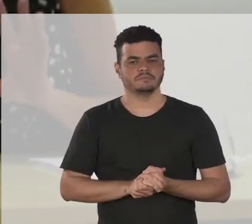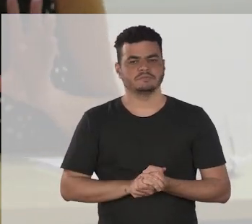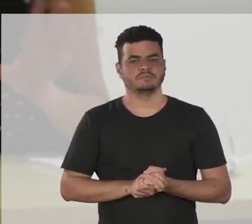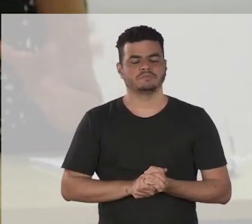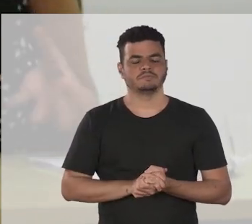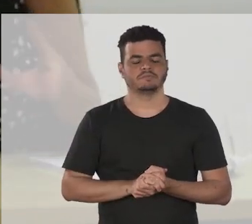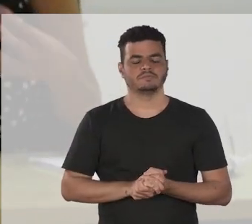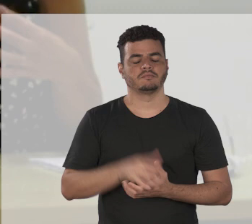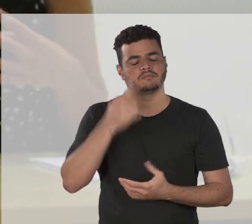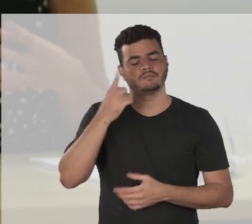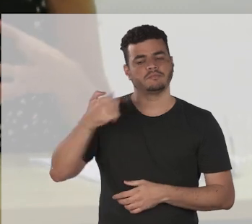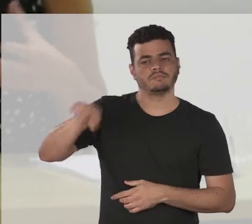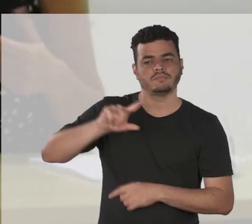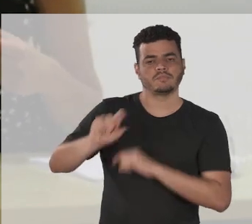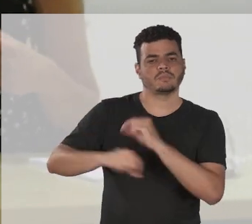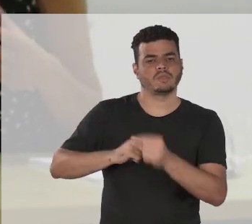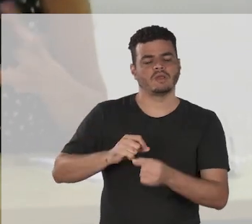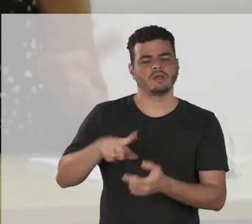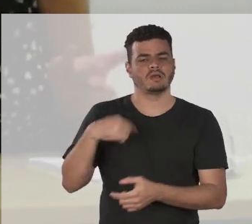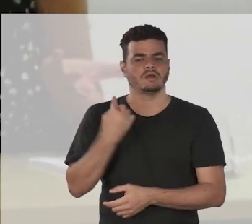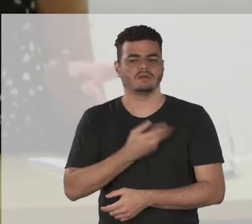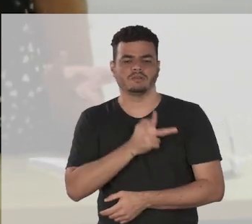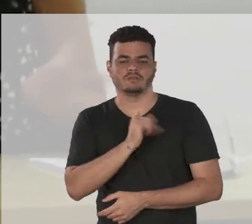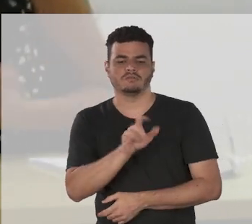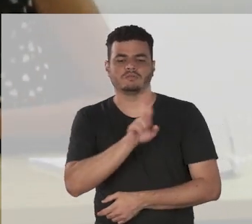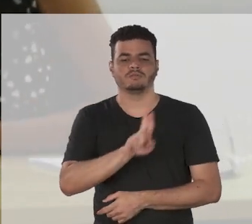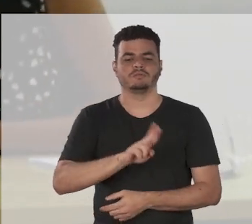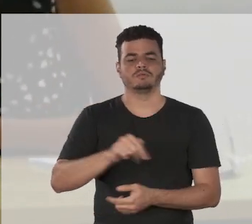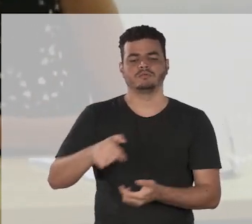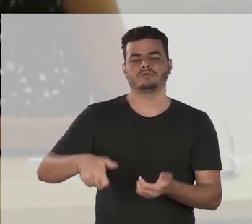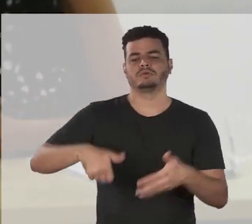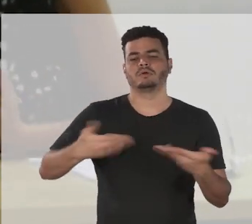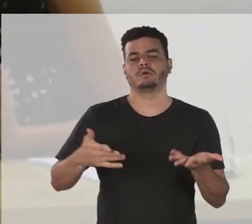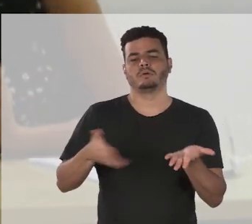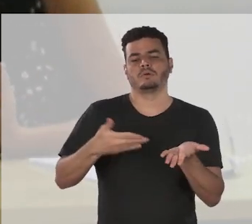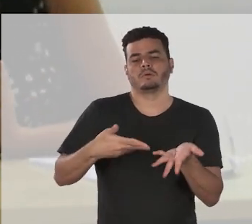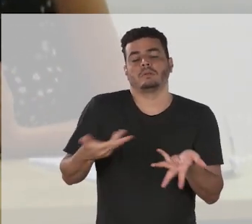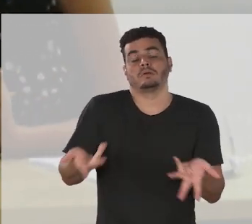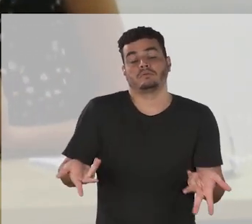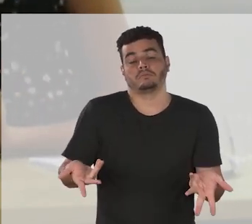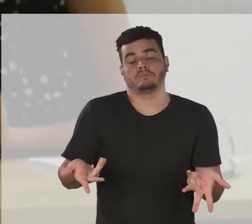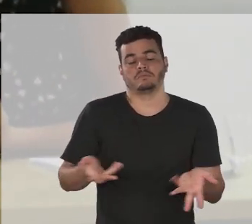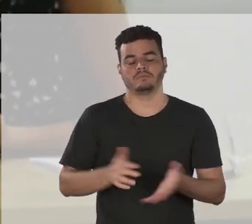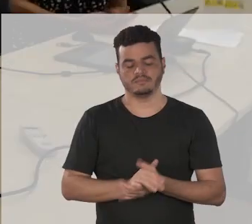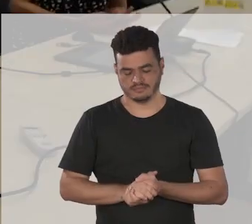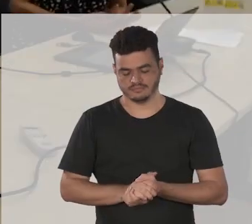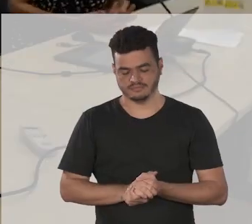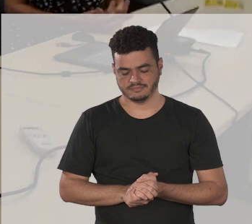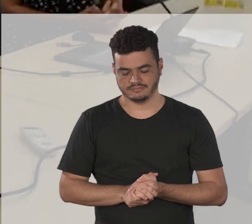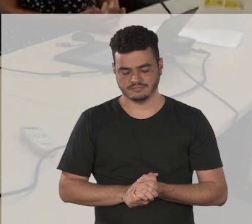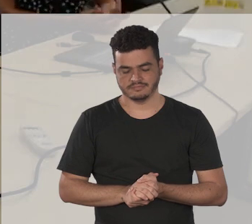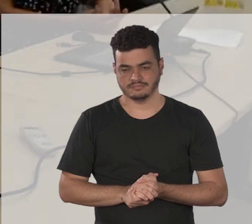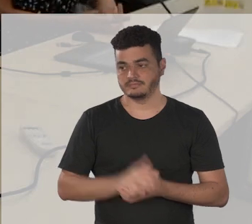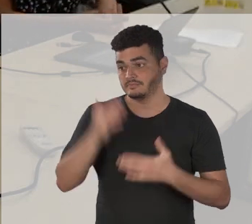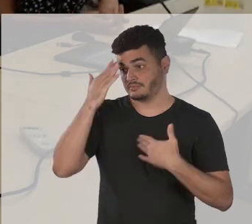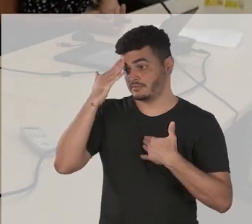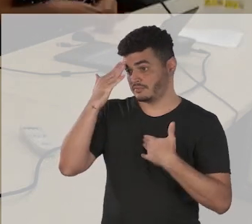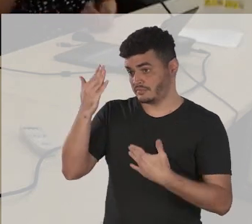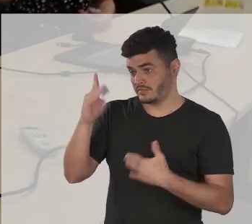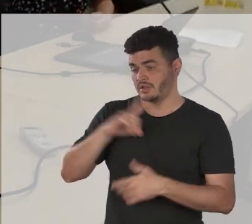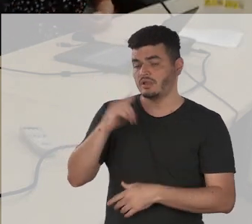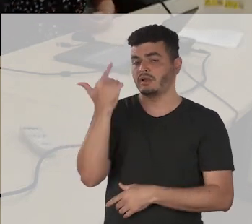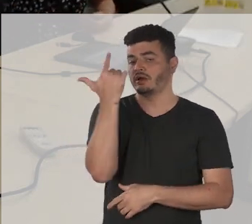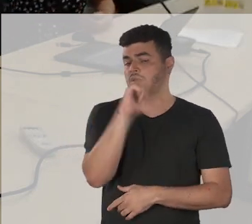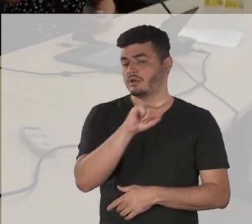da literatura, decidem o que se publica, né? Quais autores sim, outros não. Obrigada, Carolina. Temos mais uma